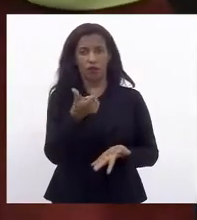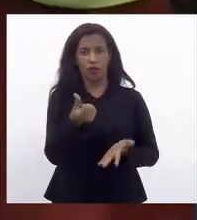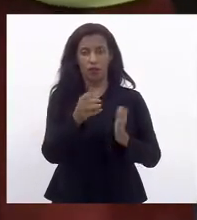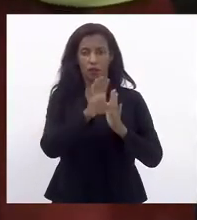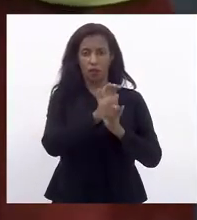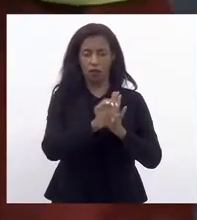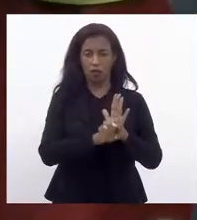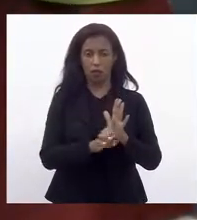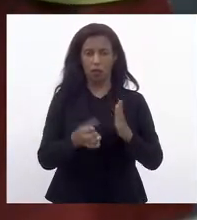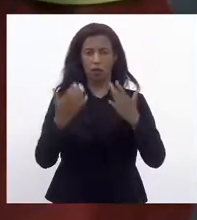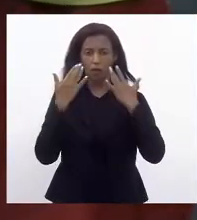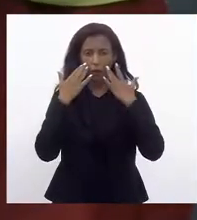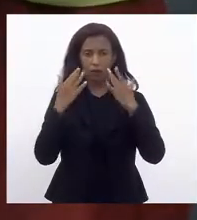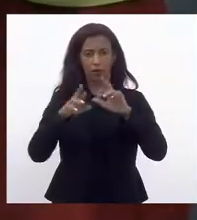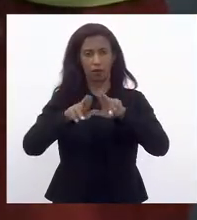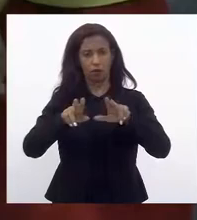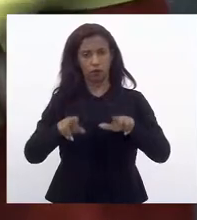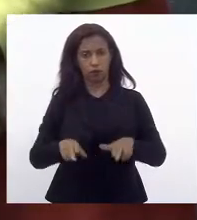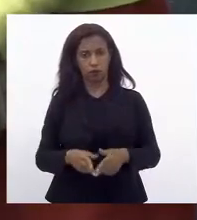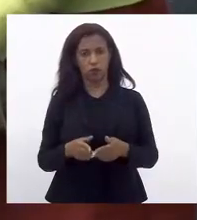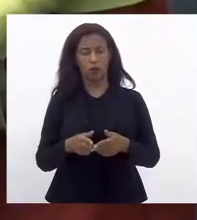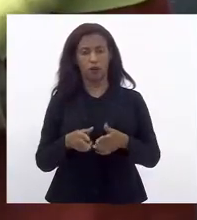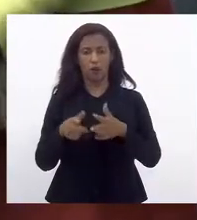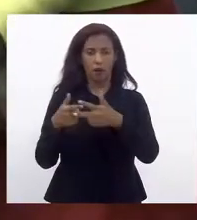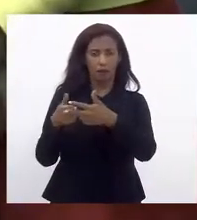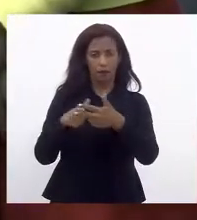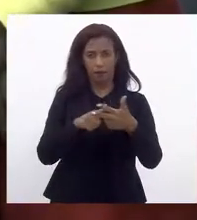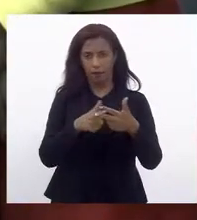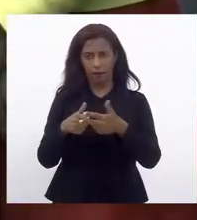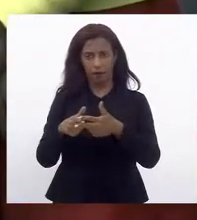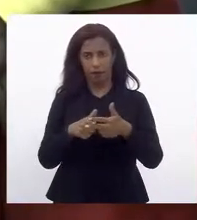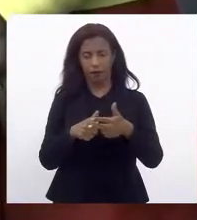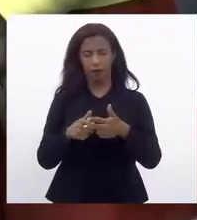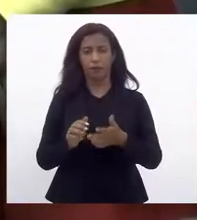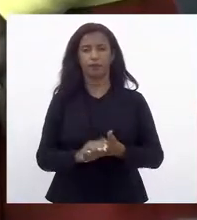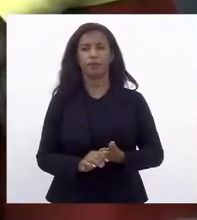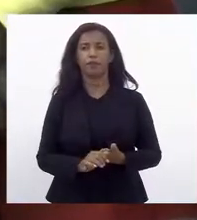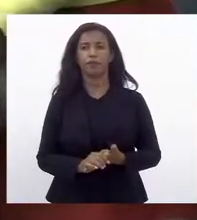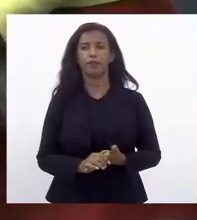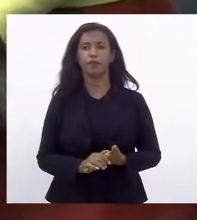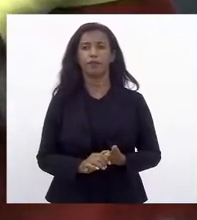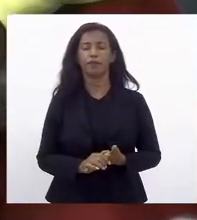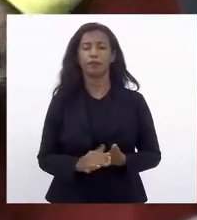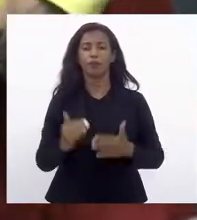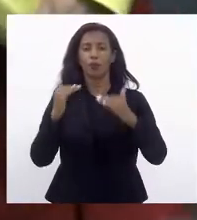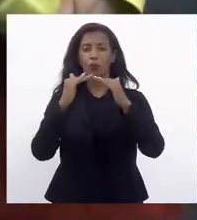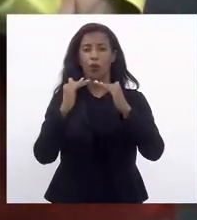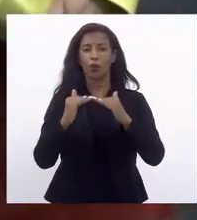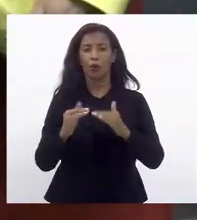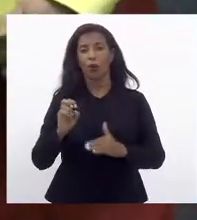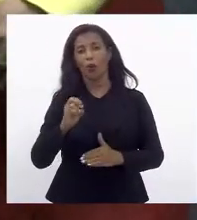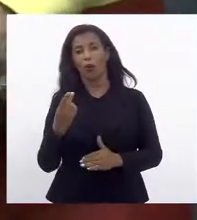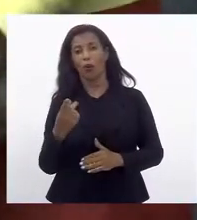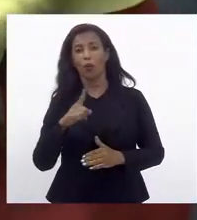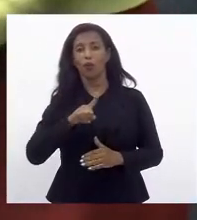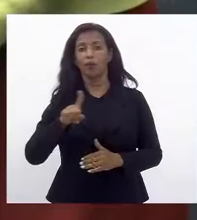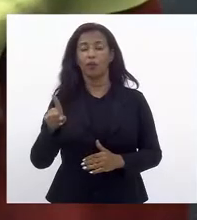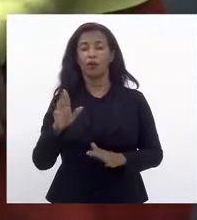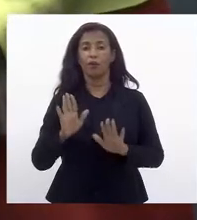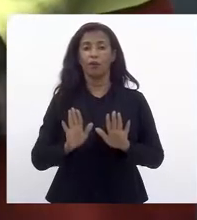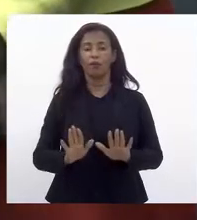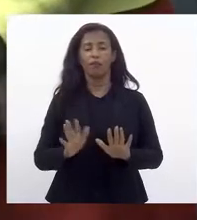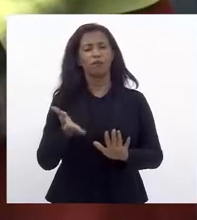26 manifestações para aperfeiçoar, penso eu, né? Concordemos ou não, mas eu